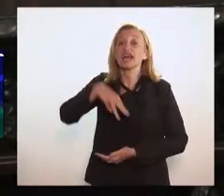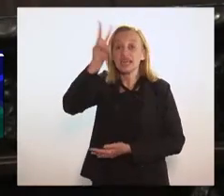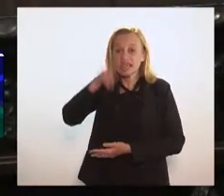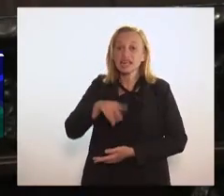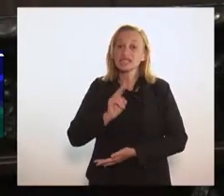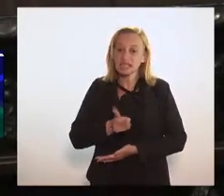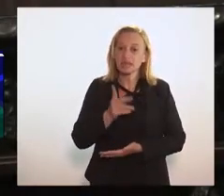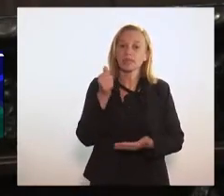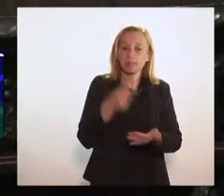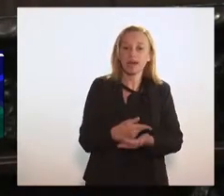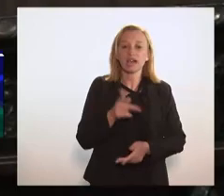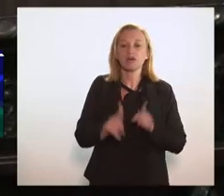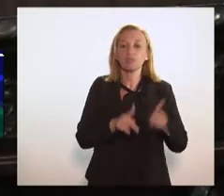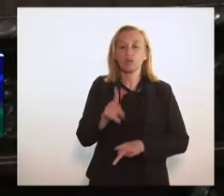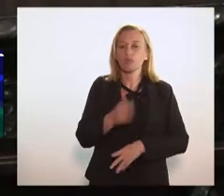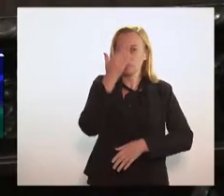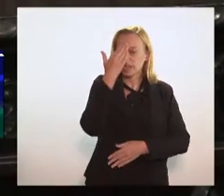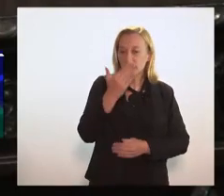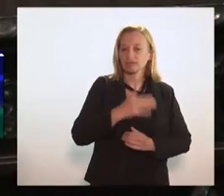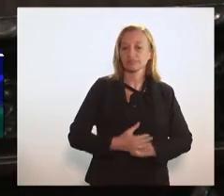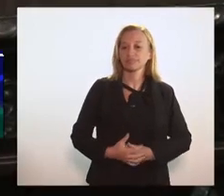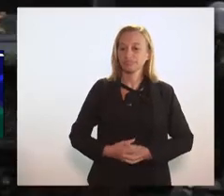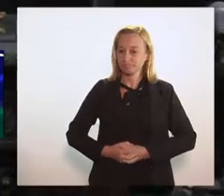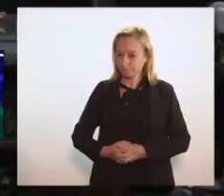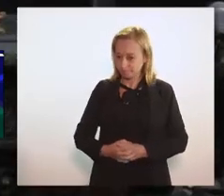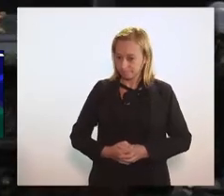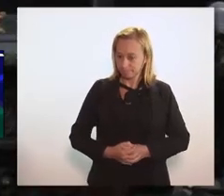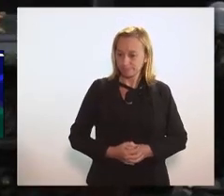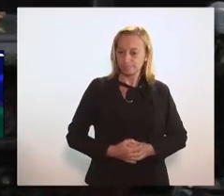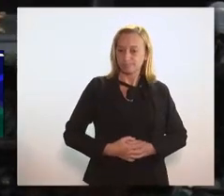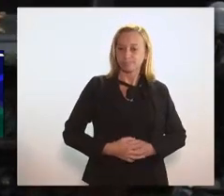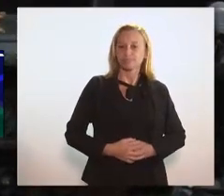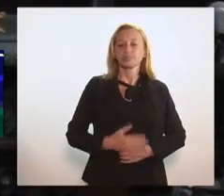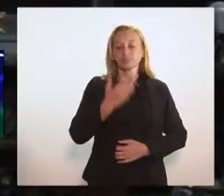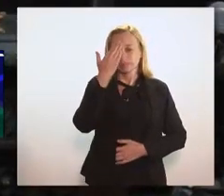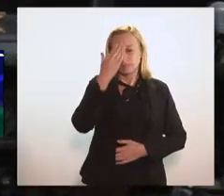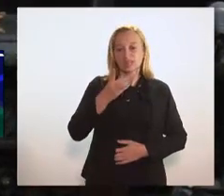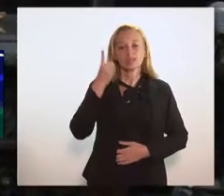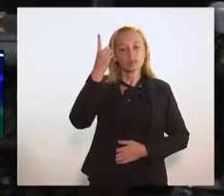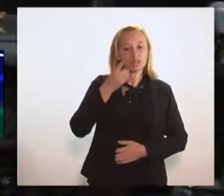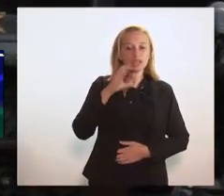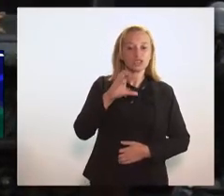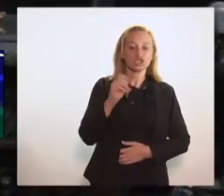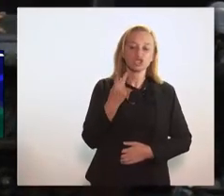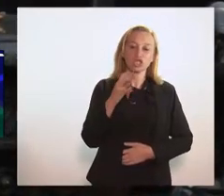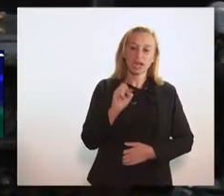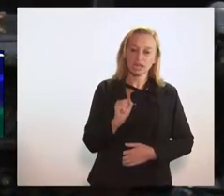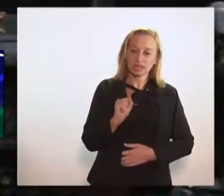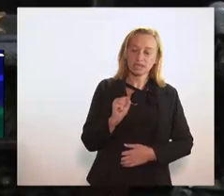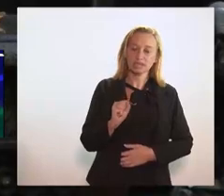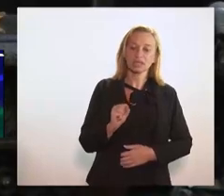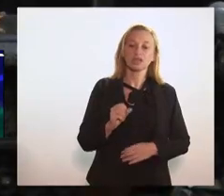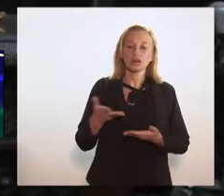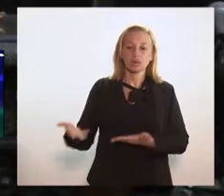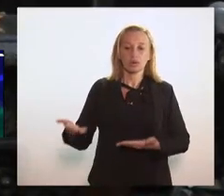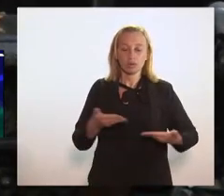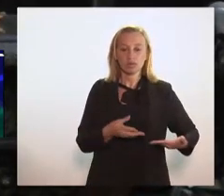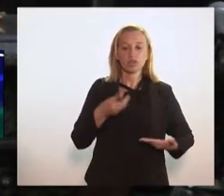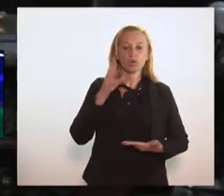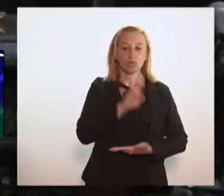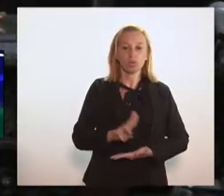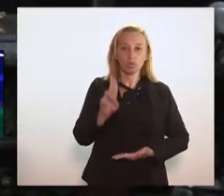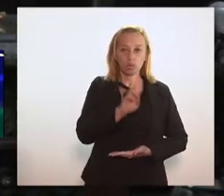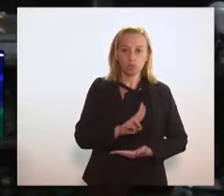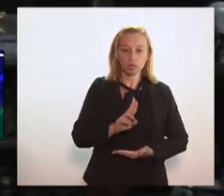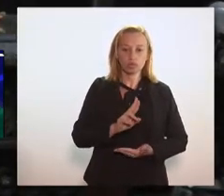paga é o povo. Muito obrigado. Muito obrigada, deputado Charles Batista. Convido a fazer uso da